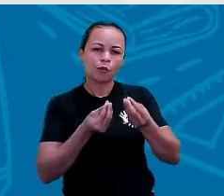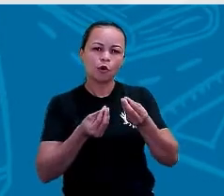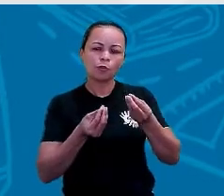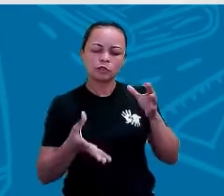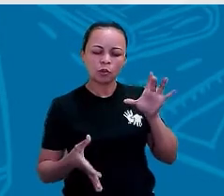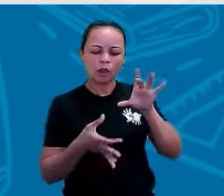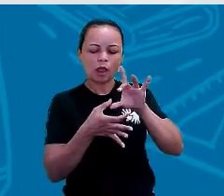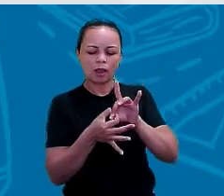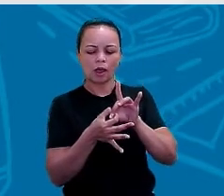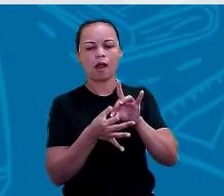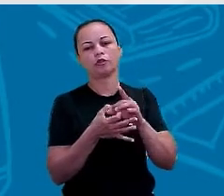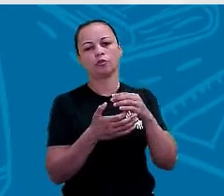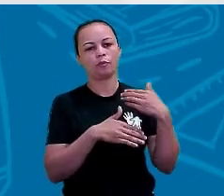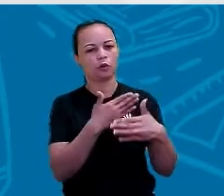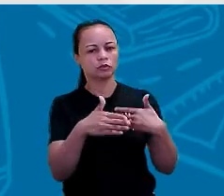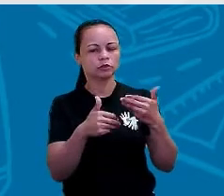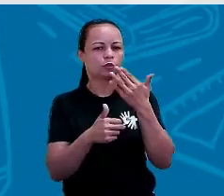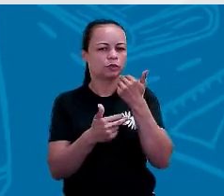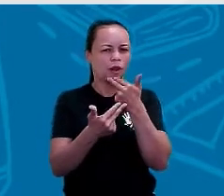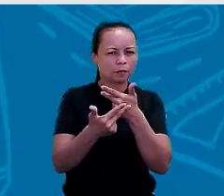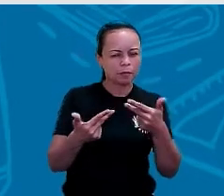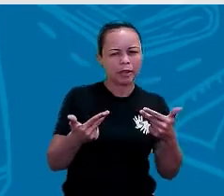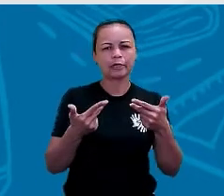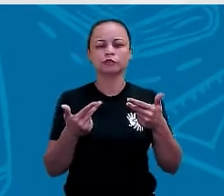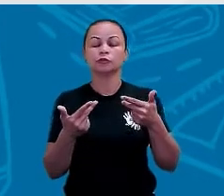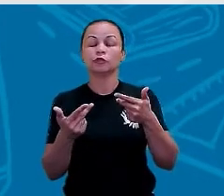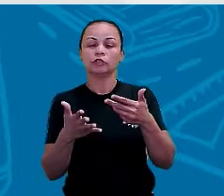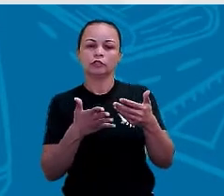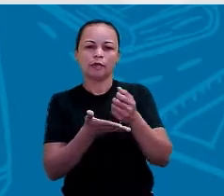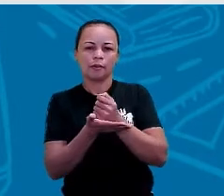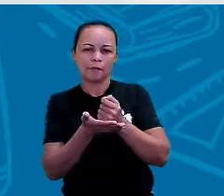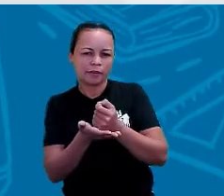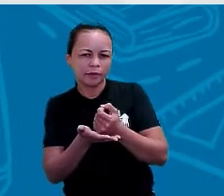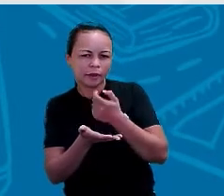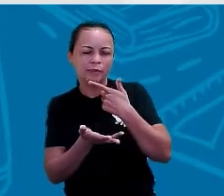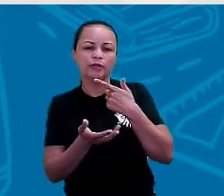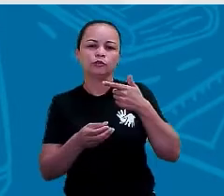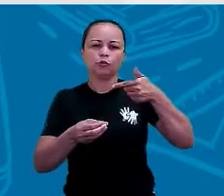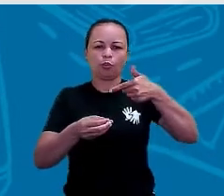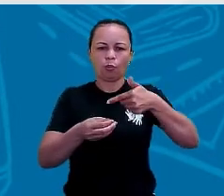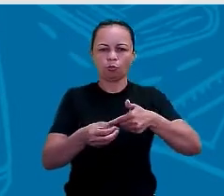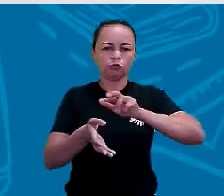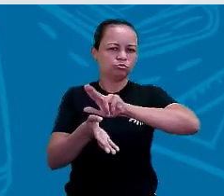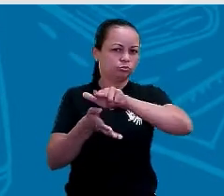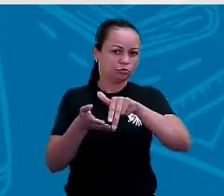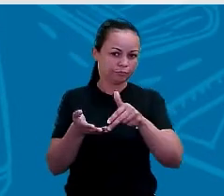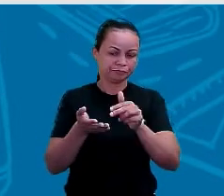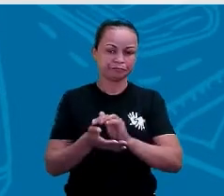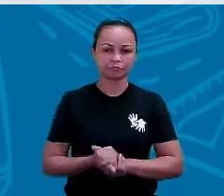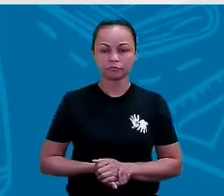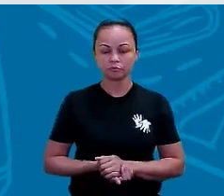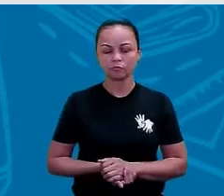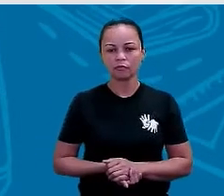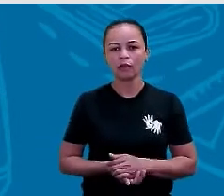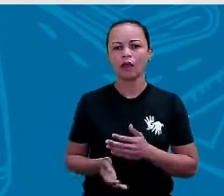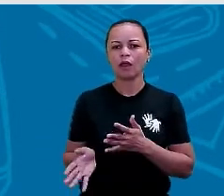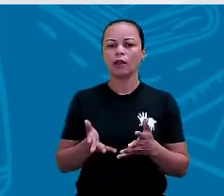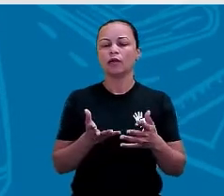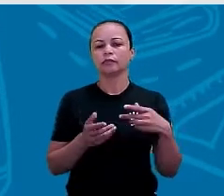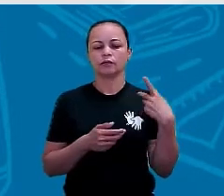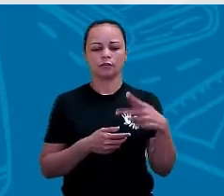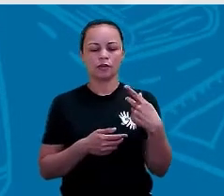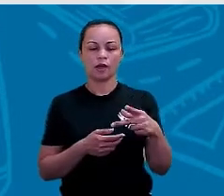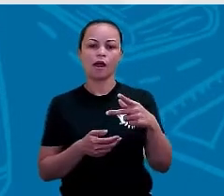com a produção de alimentos, de medicamentos e dos combustíveis, nós aprendemos na nossa aula a respeito do conceito